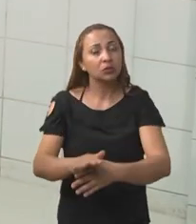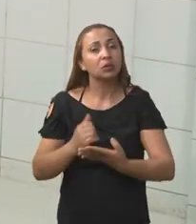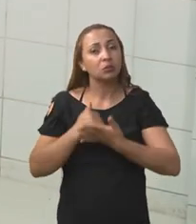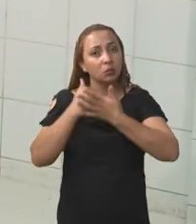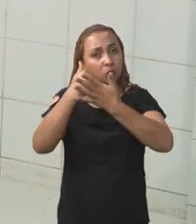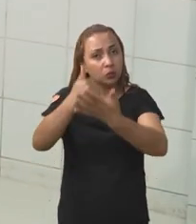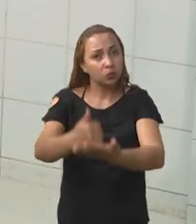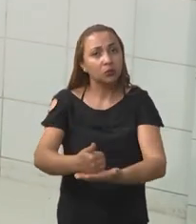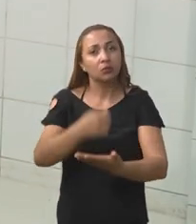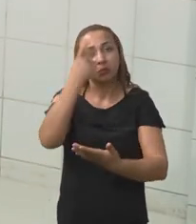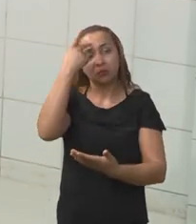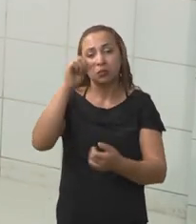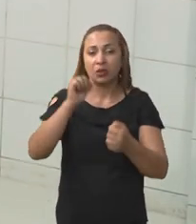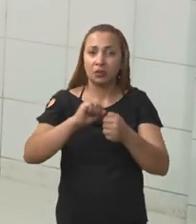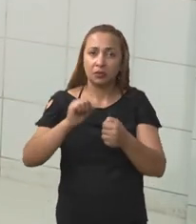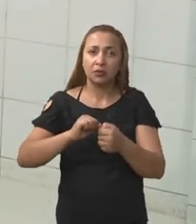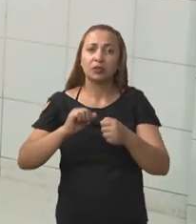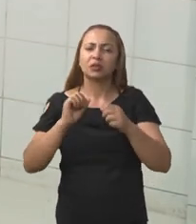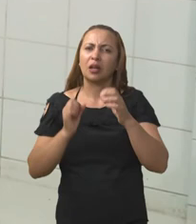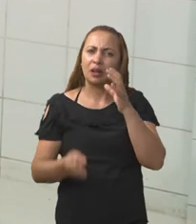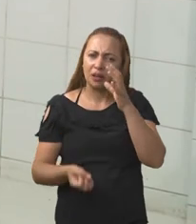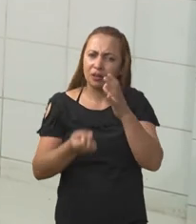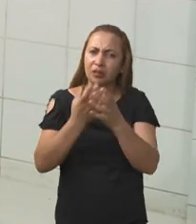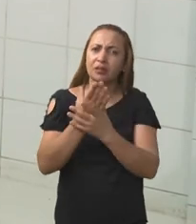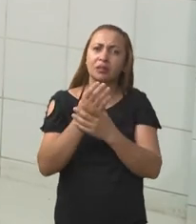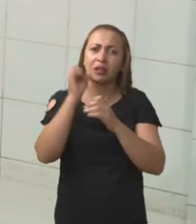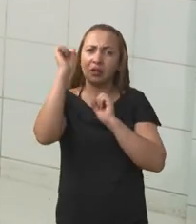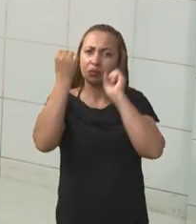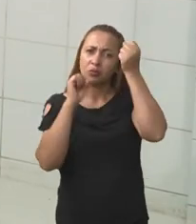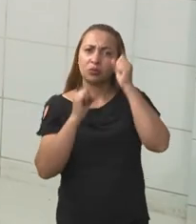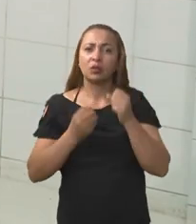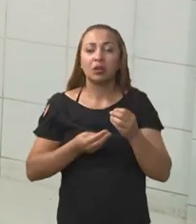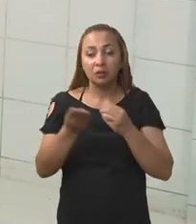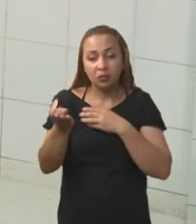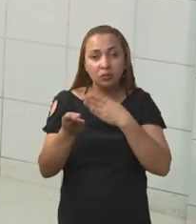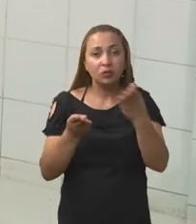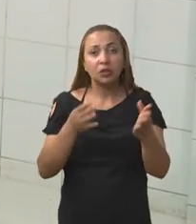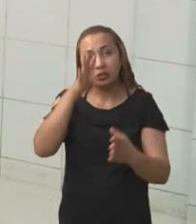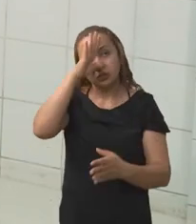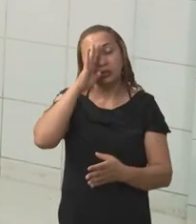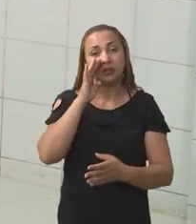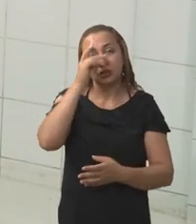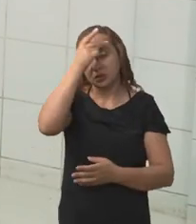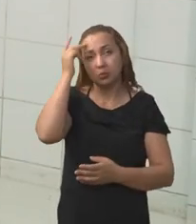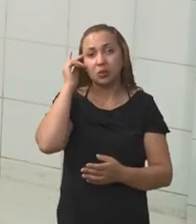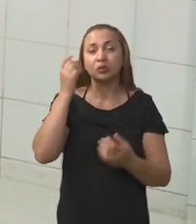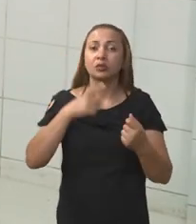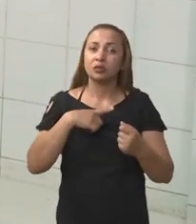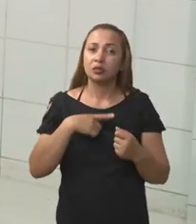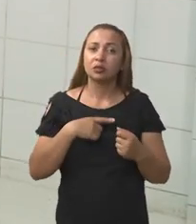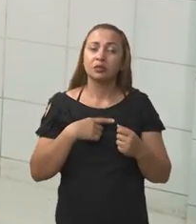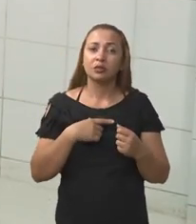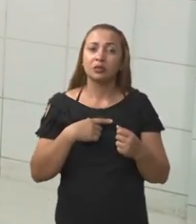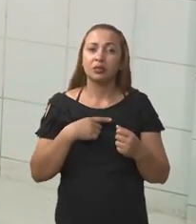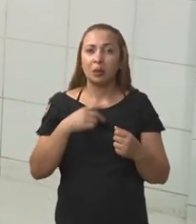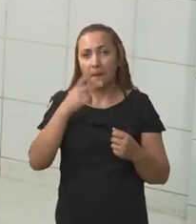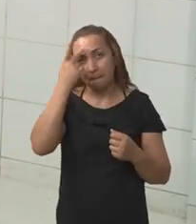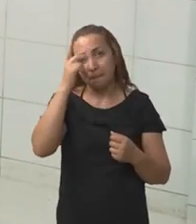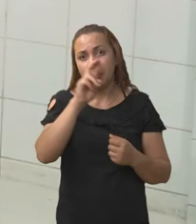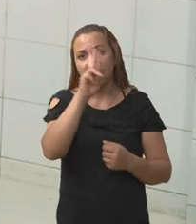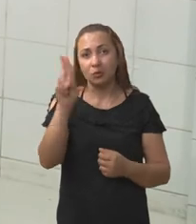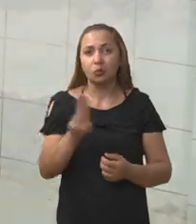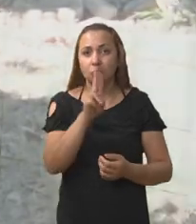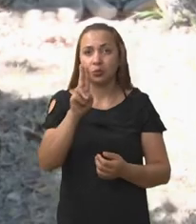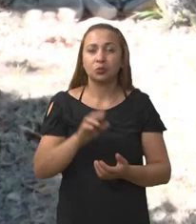poder assim confeccionar a fornecer dispositivos nos casos os pacientes que houvesse a indicação